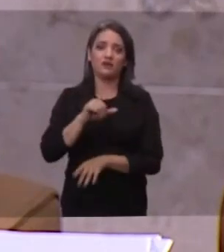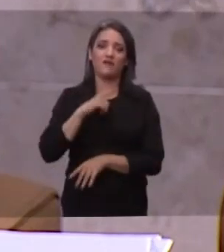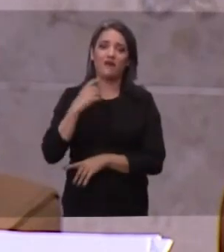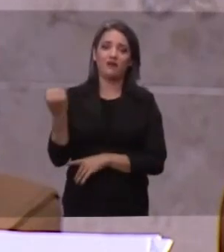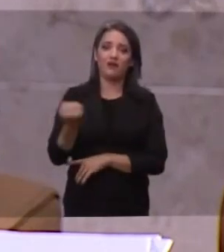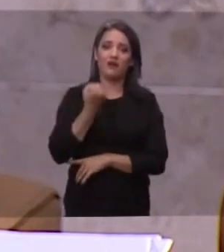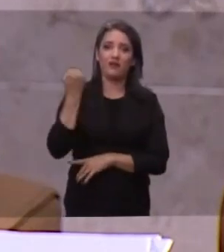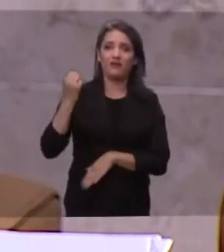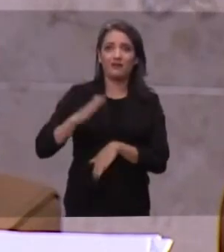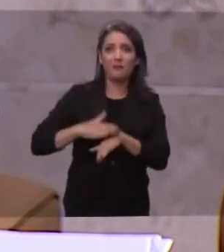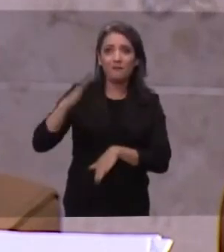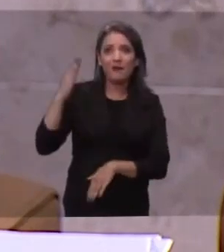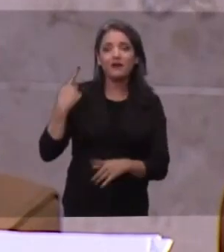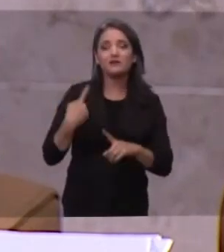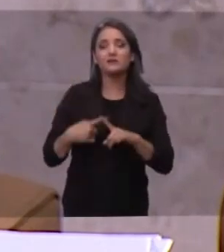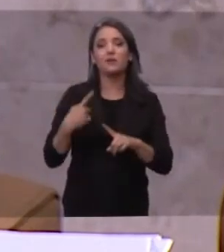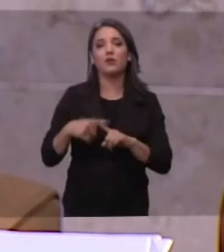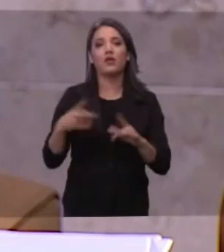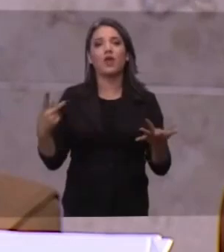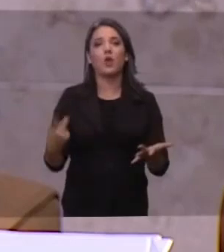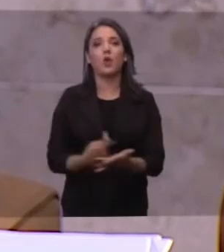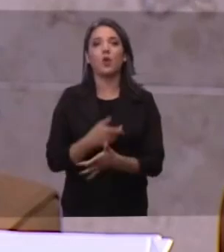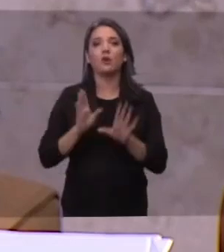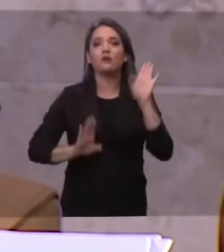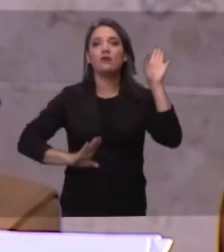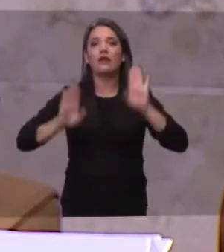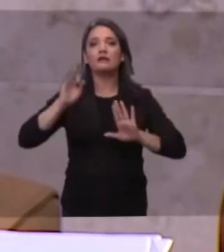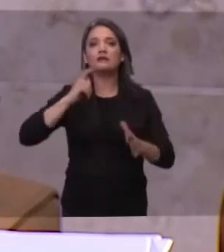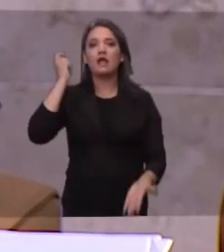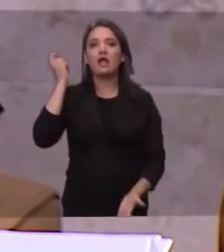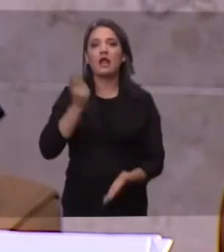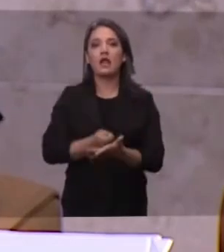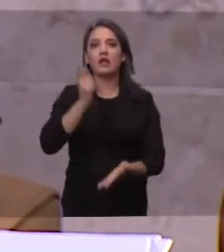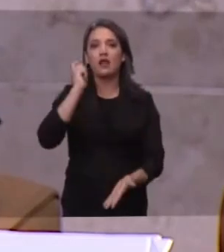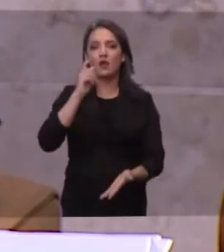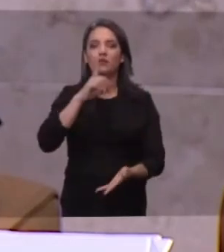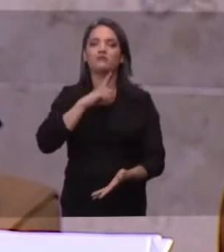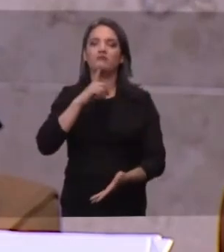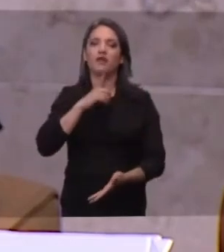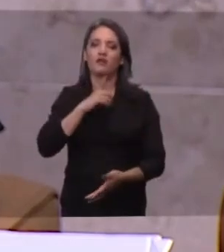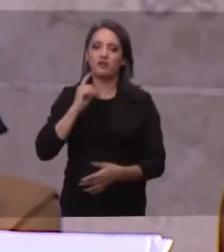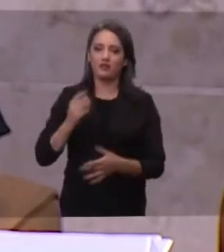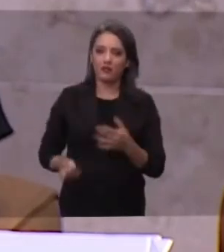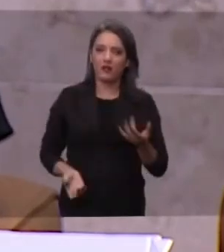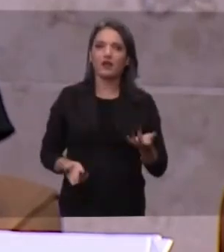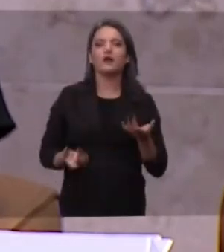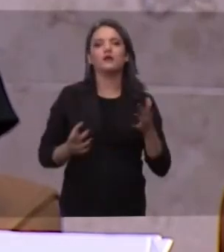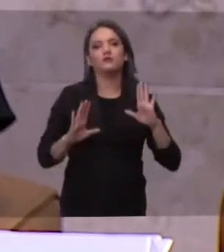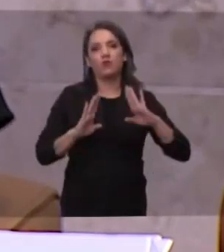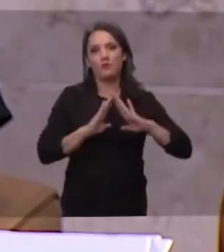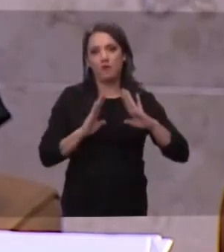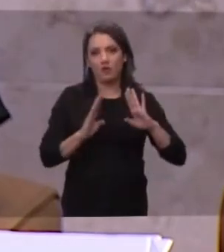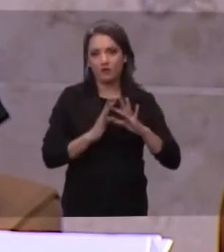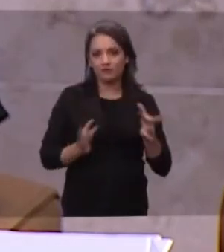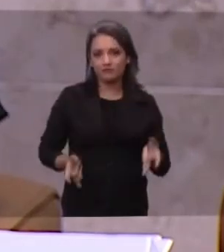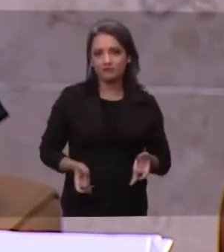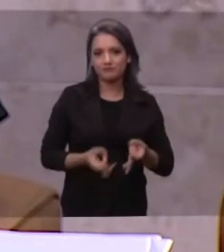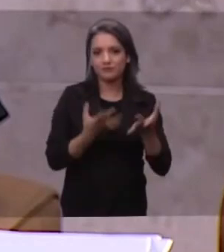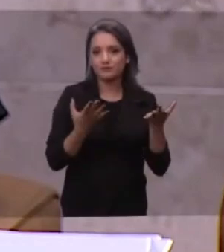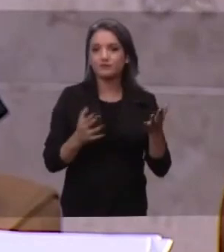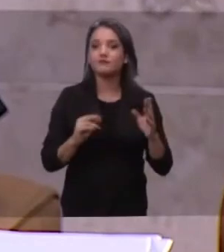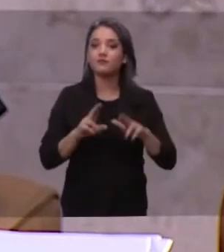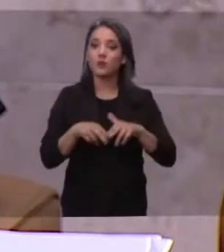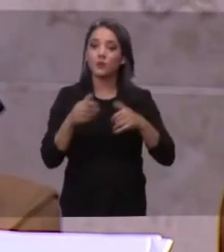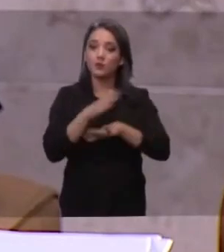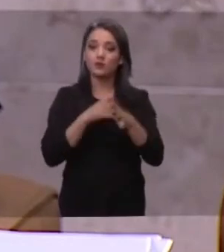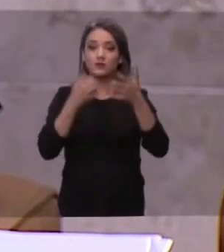sublime-se, pela realização de leilão para a alienação do imóvel. Ante o exposto, esta Procuradora-Geral da